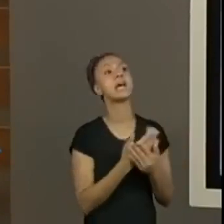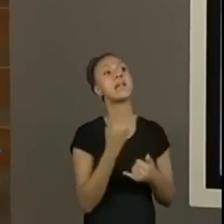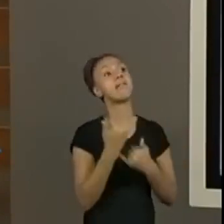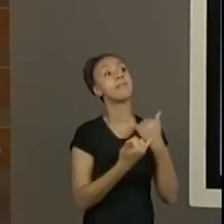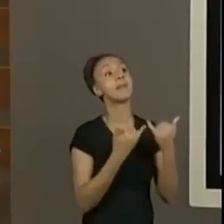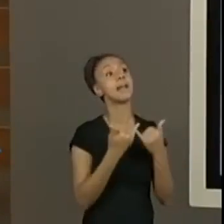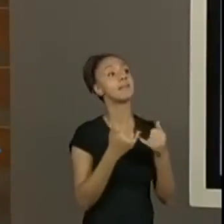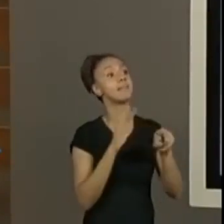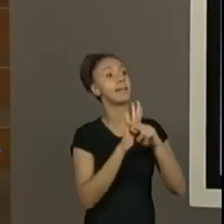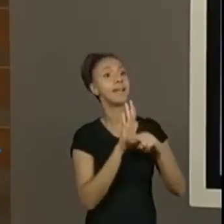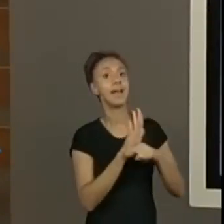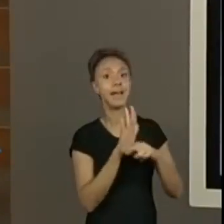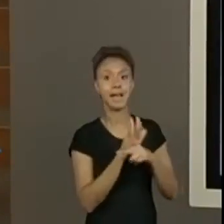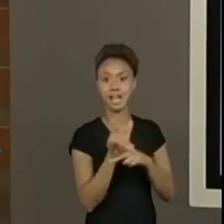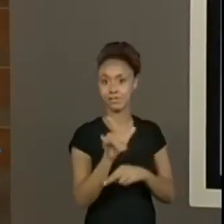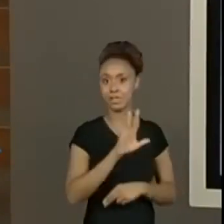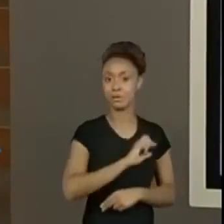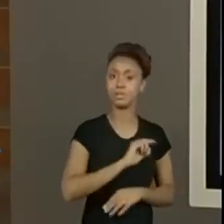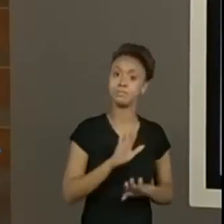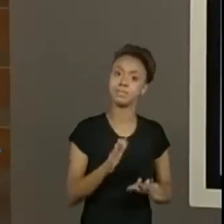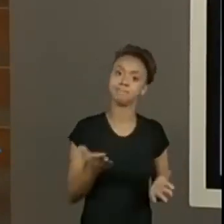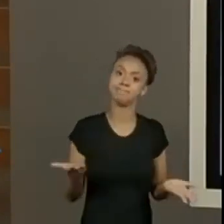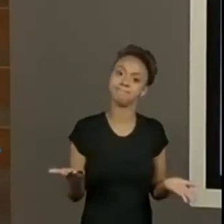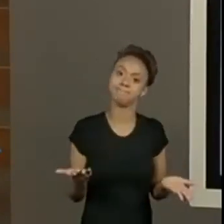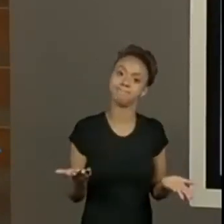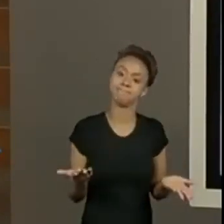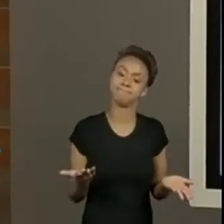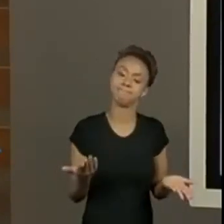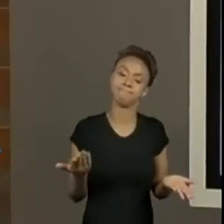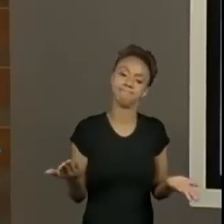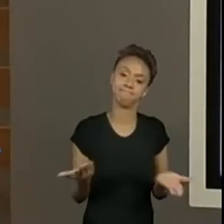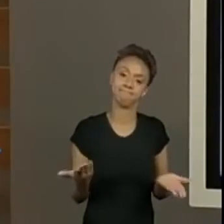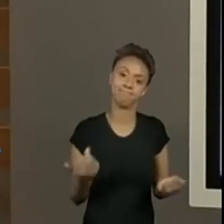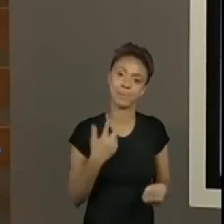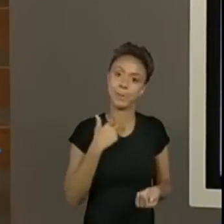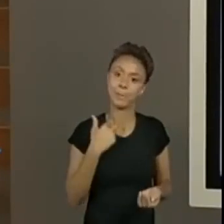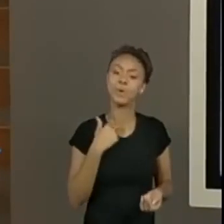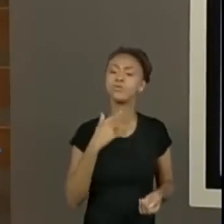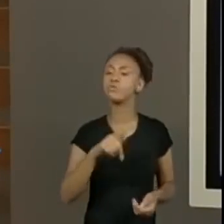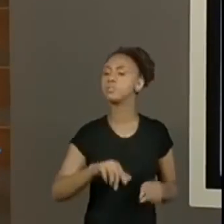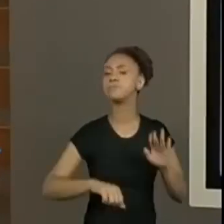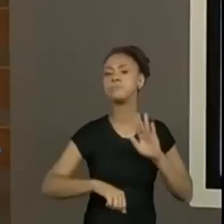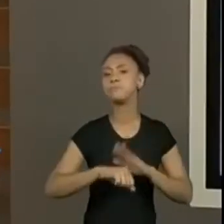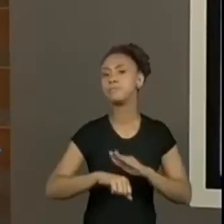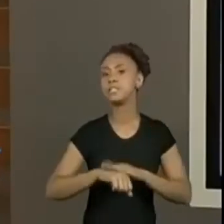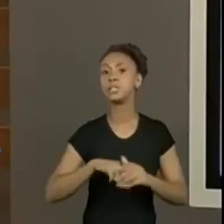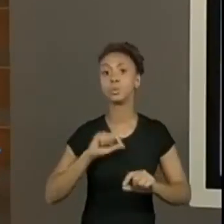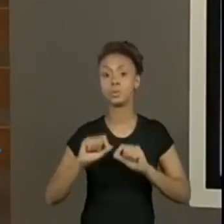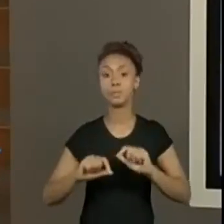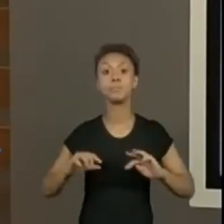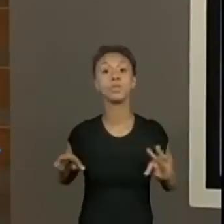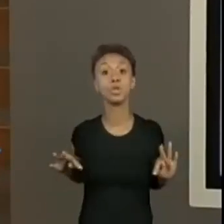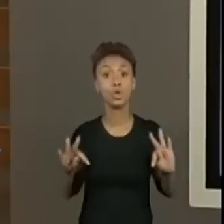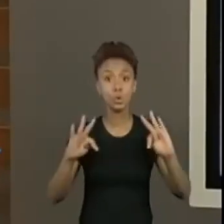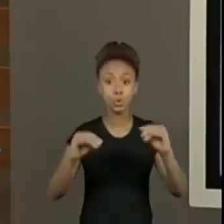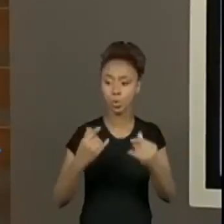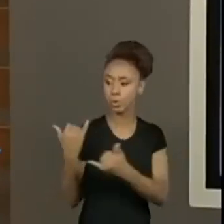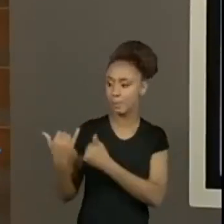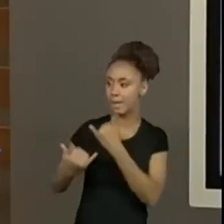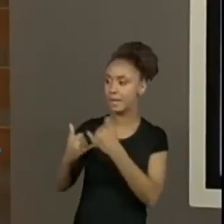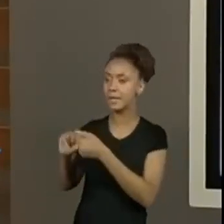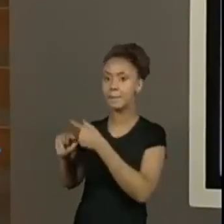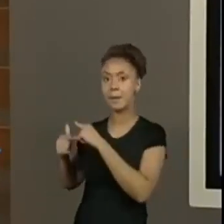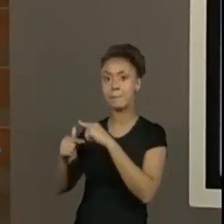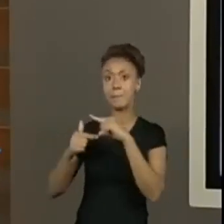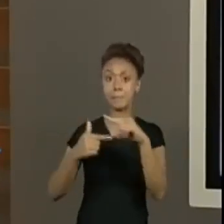brincadeira que você tenha gostado. Como isso não vai ser possível, o que você vai fazer? De todas as brincadeiras que a gente está conhecendo, você